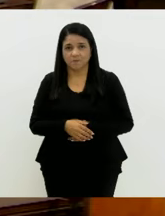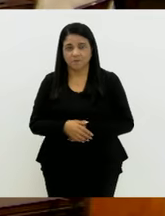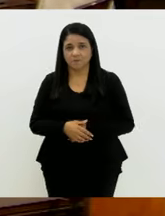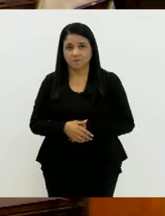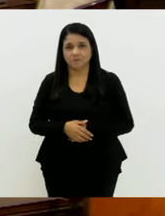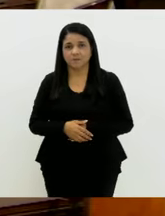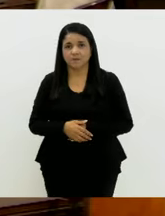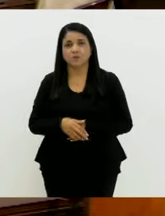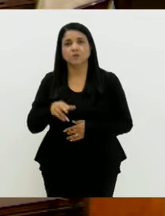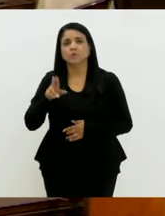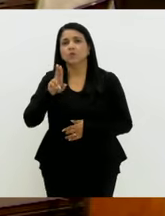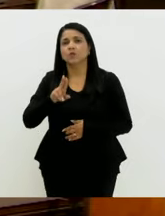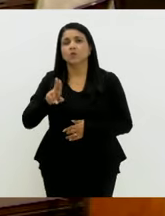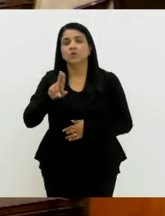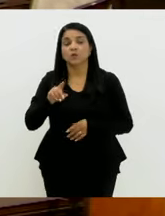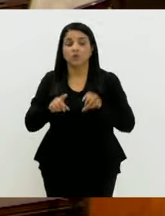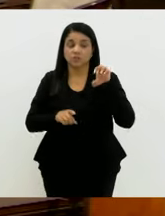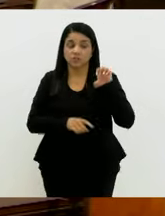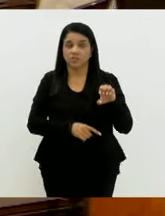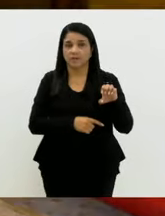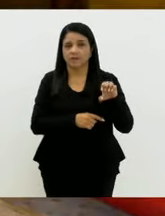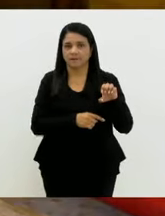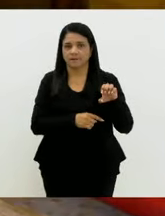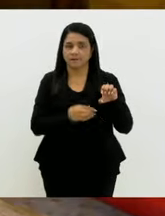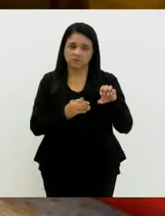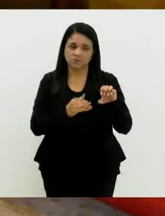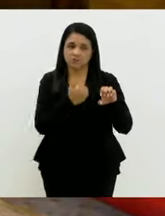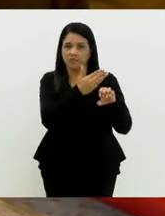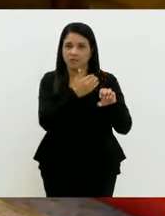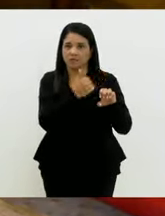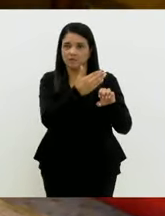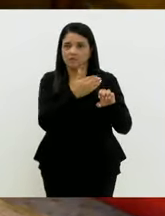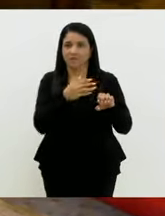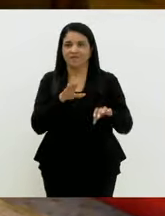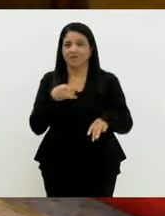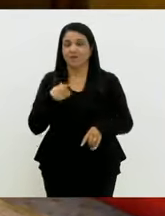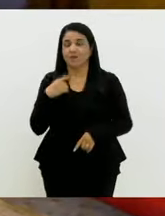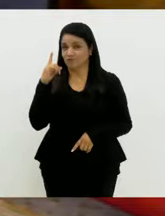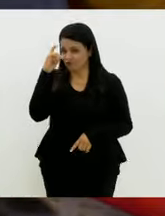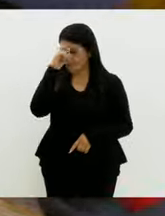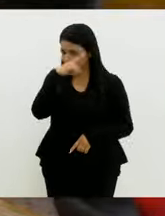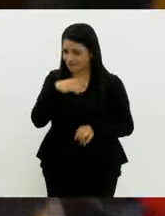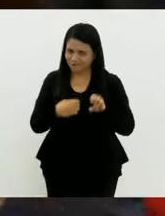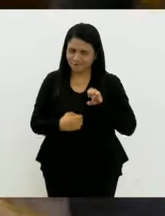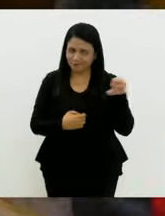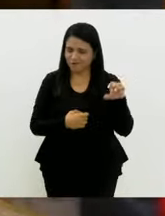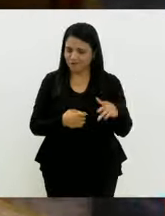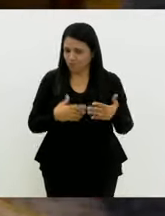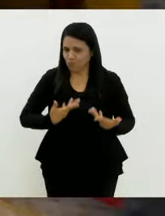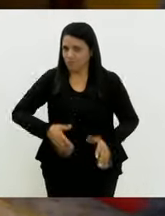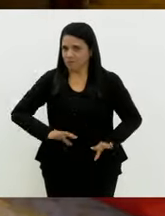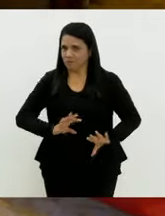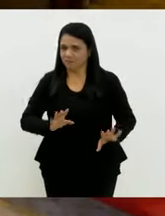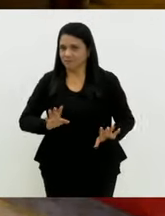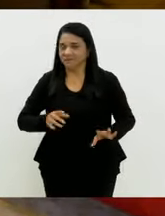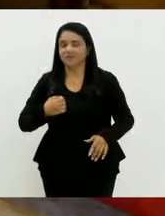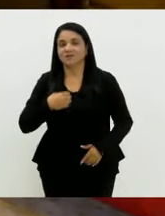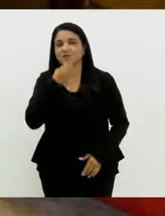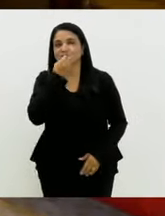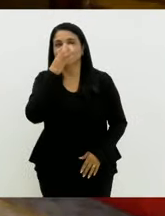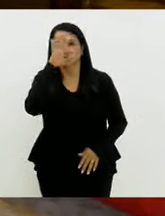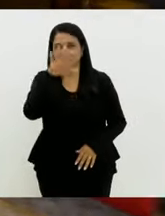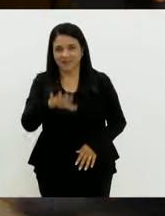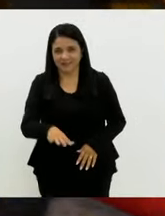Uso da esquerda, qualquer coisa. Não tenho dificuldade de usar o microfone da esquerda. Senhor presidente, boa tarde. Primeiro